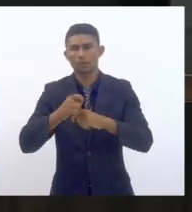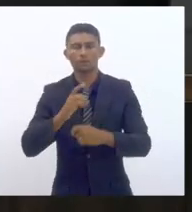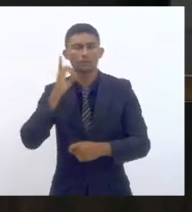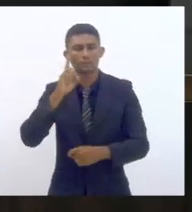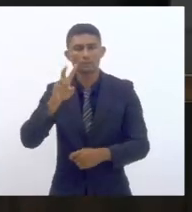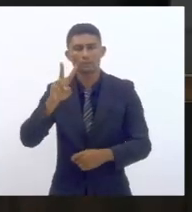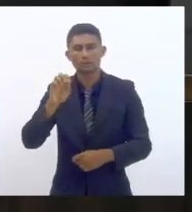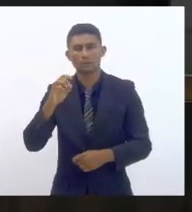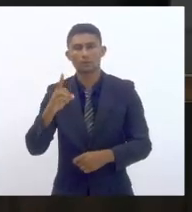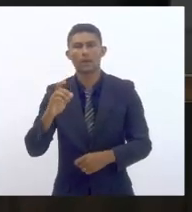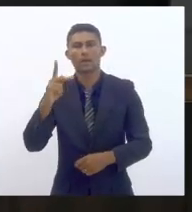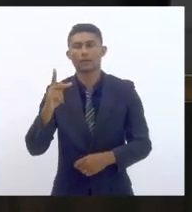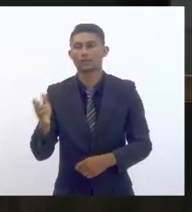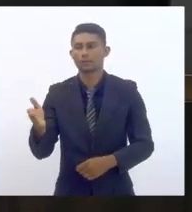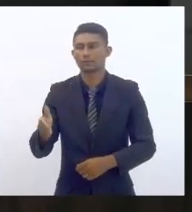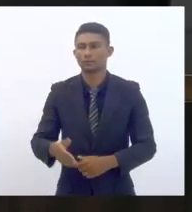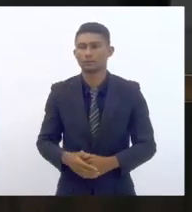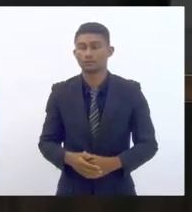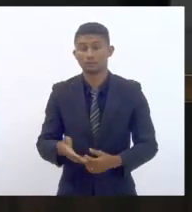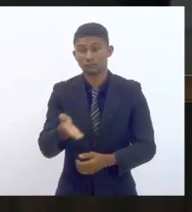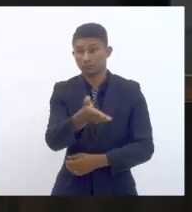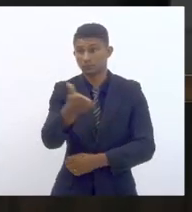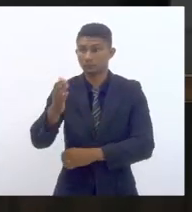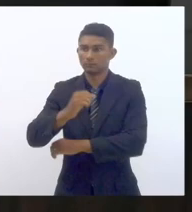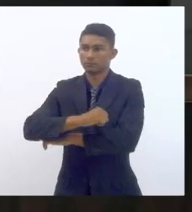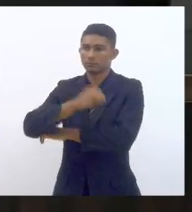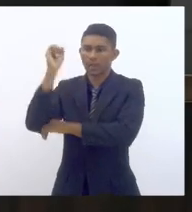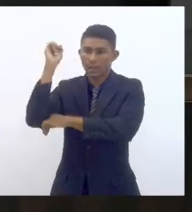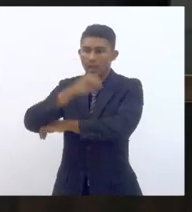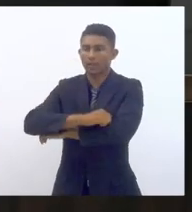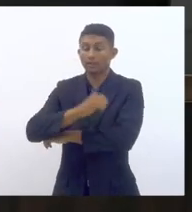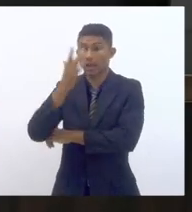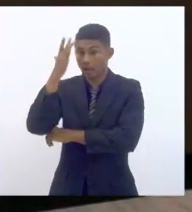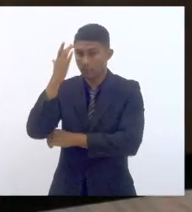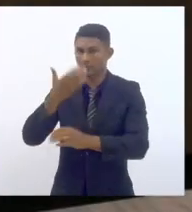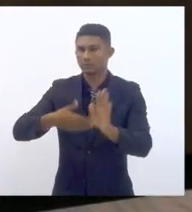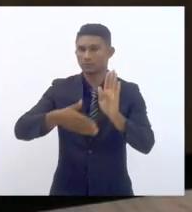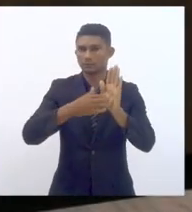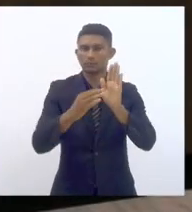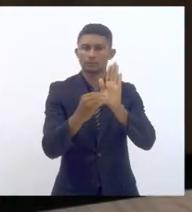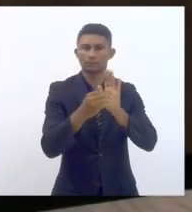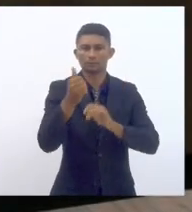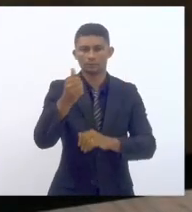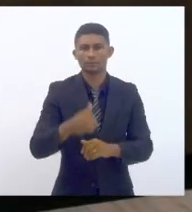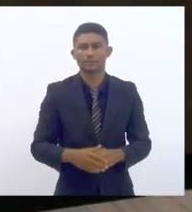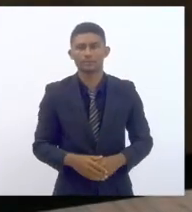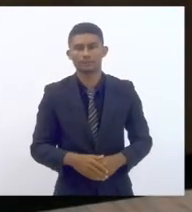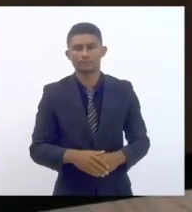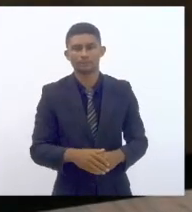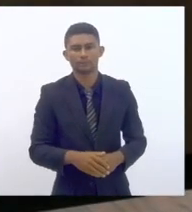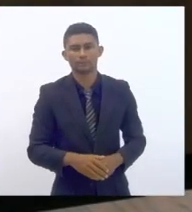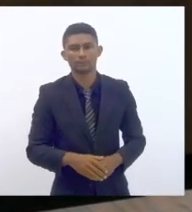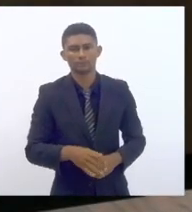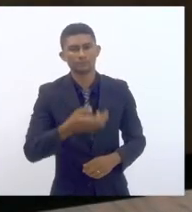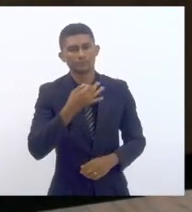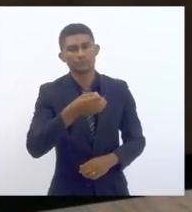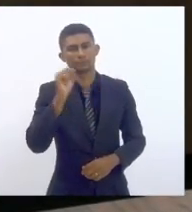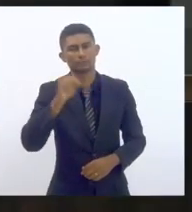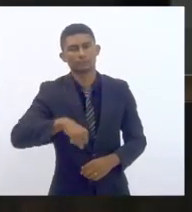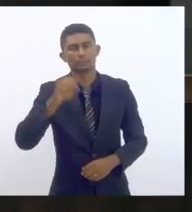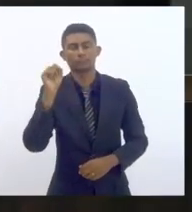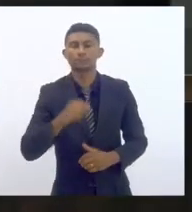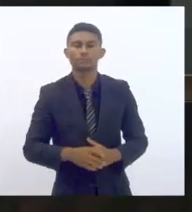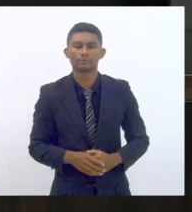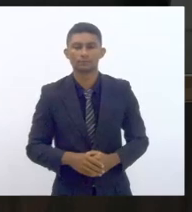Carneiro. Pessoal da janela aí, retorna amanhã. Eu vou acompanhar aqui o parecer da Comissão de Ciência e Tecnologia.